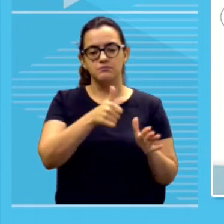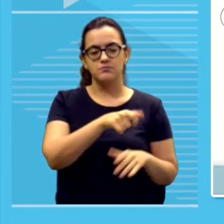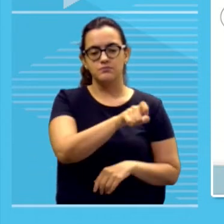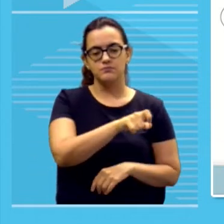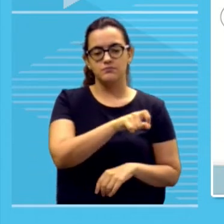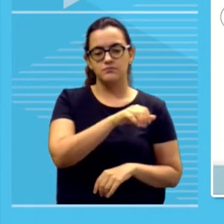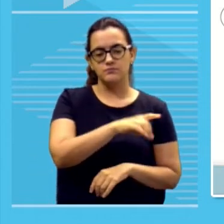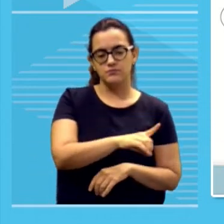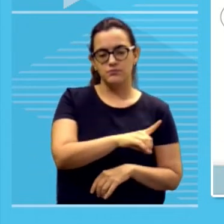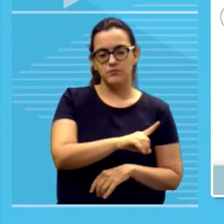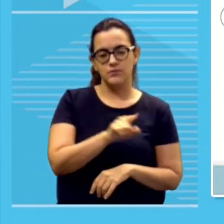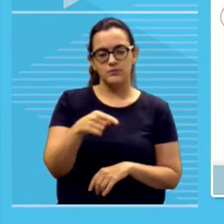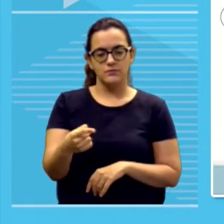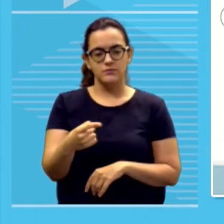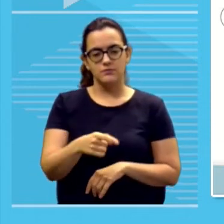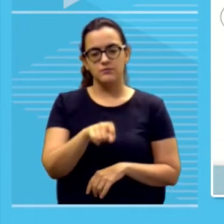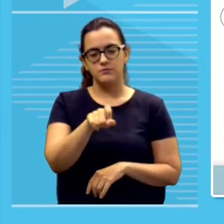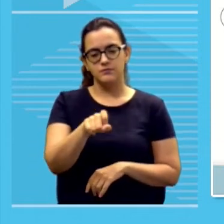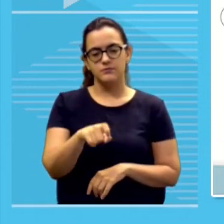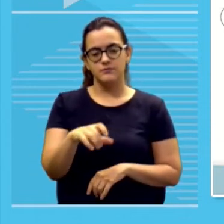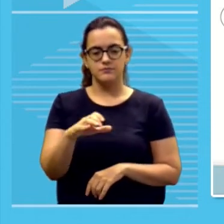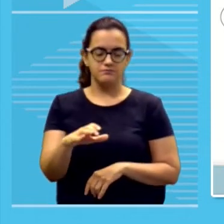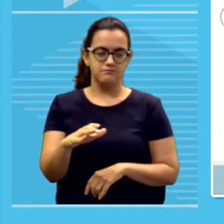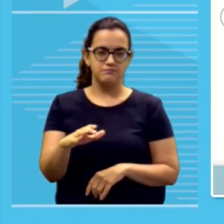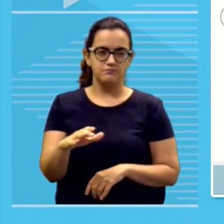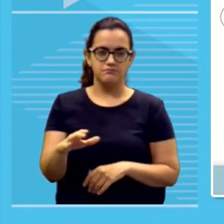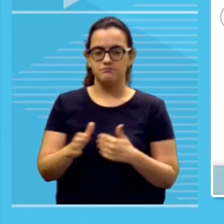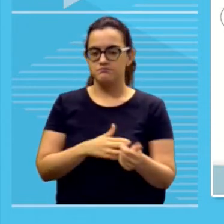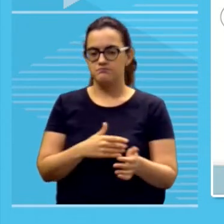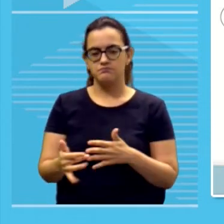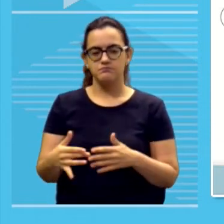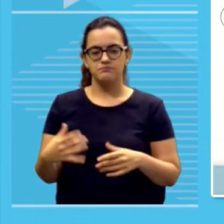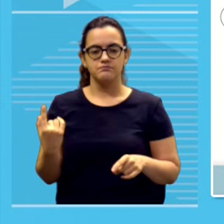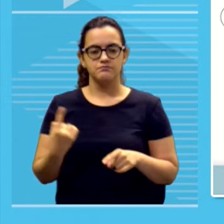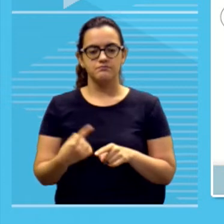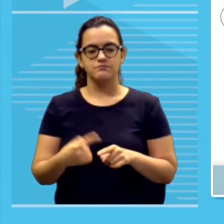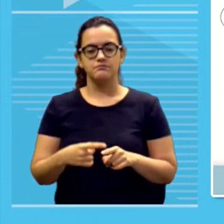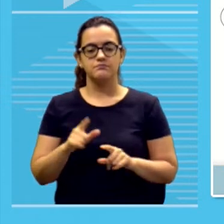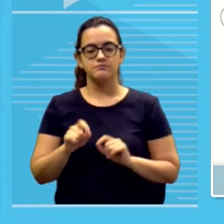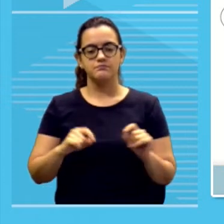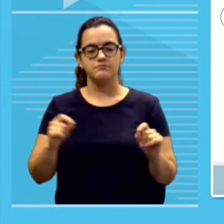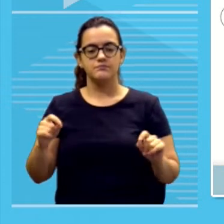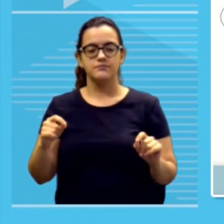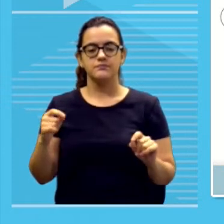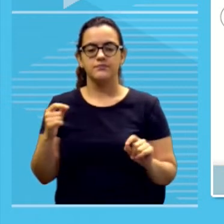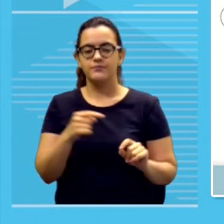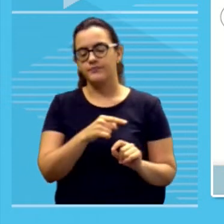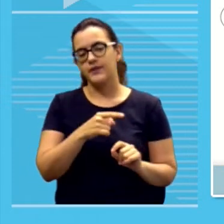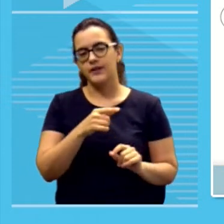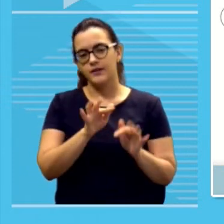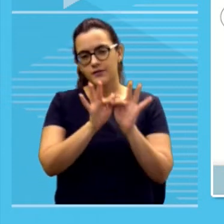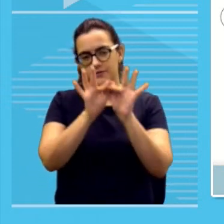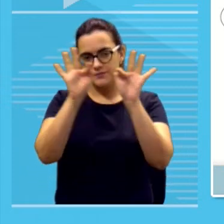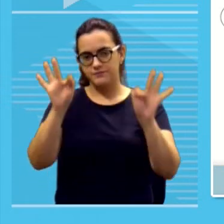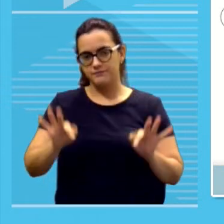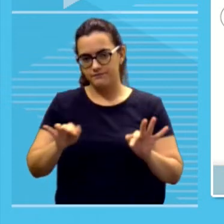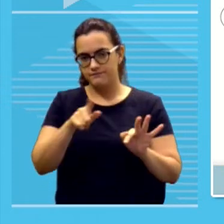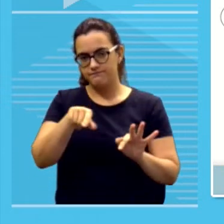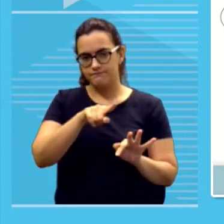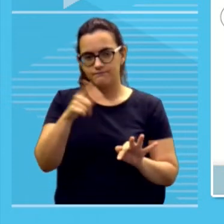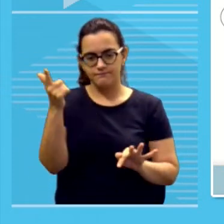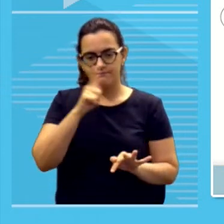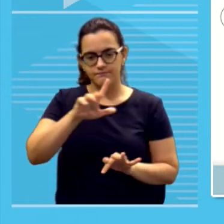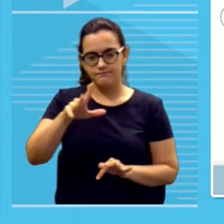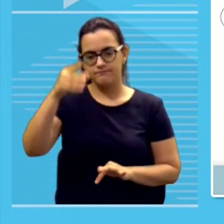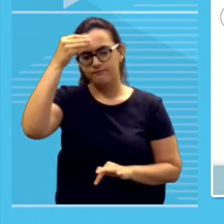tranquilo Se você lembrar que vai ser x de um ponto menos o x do outro ao quadrado mais Y